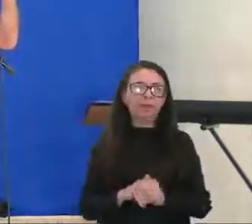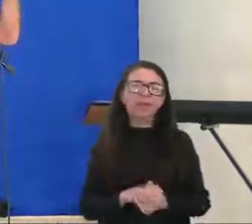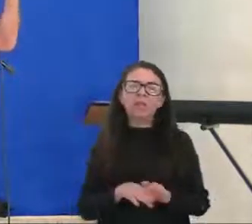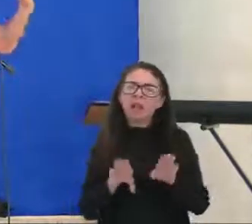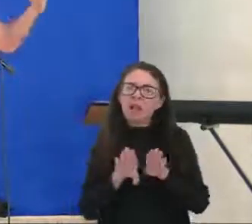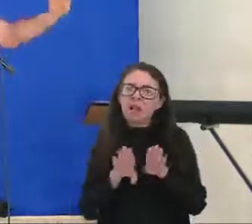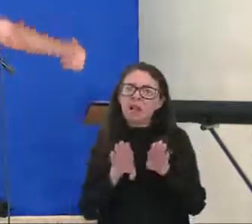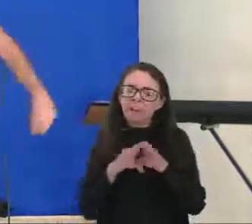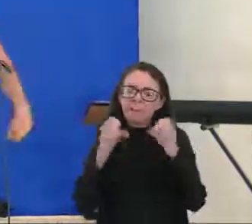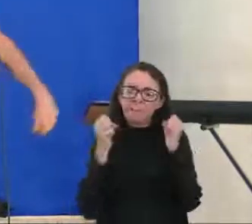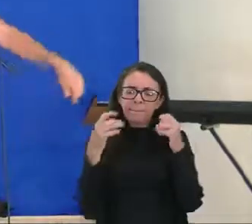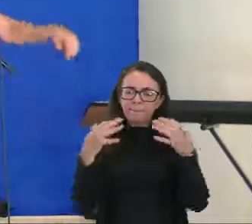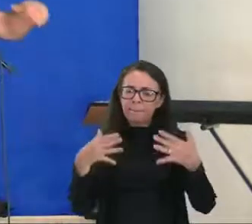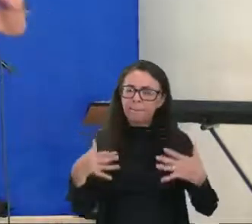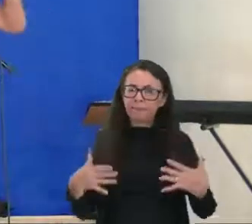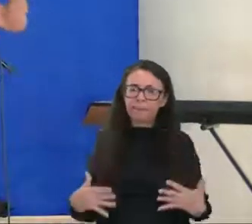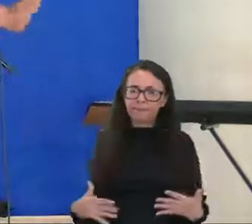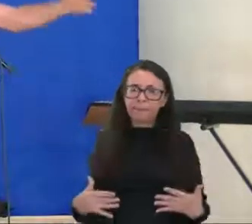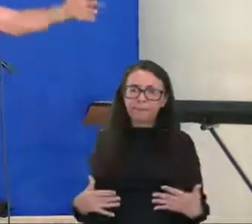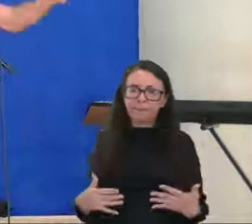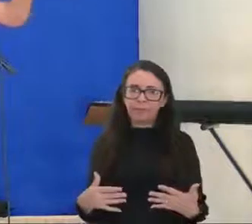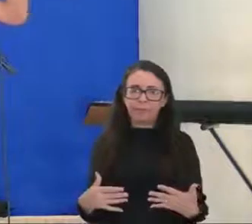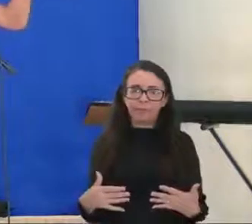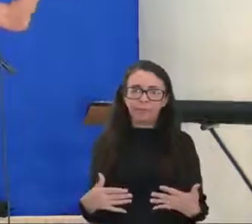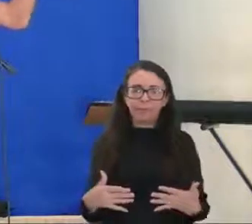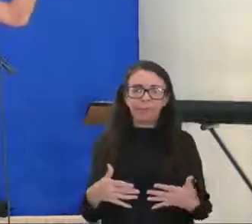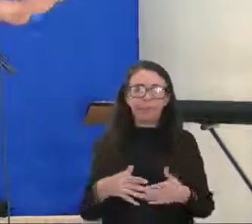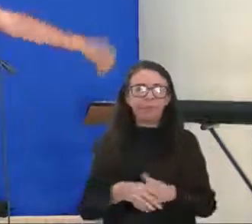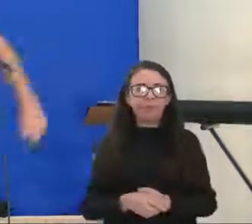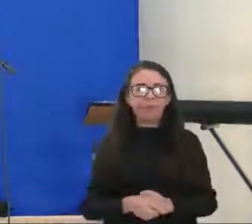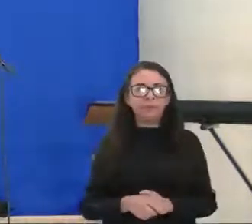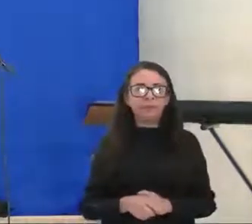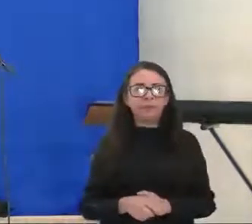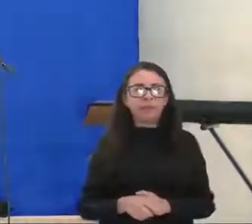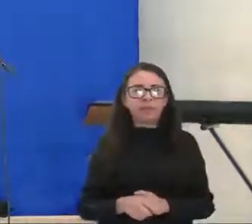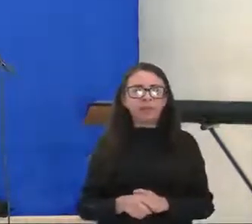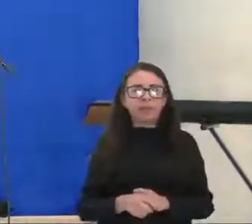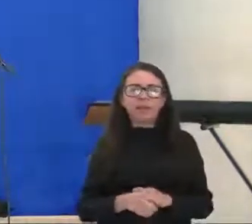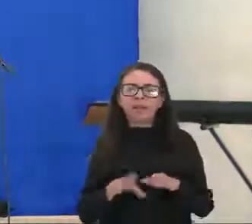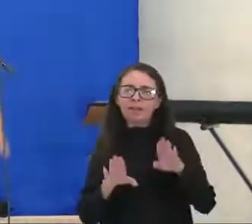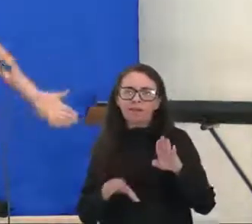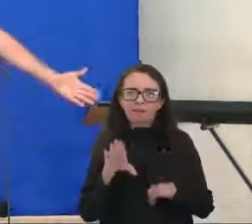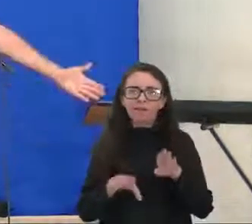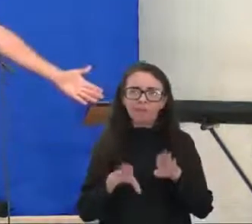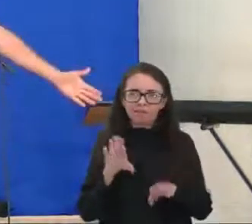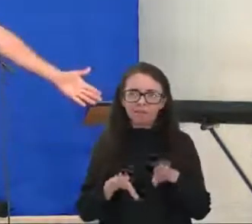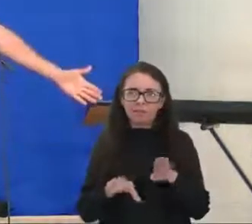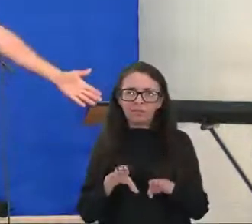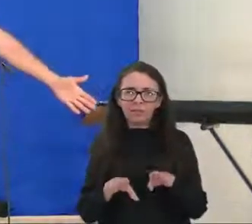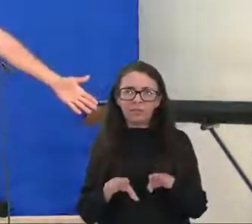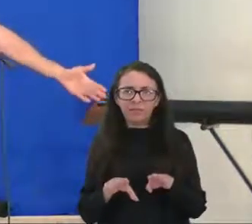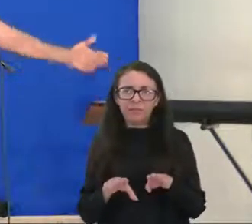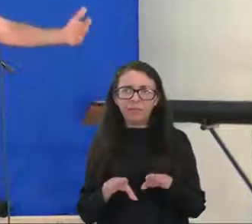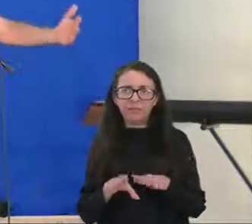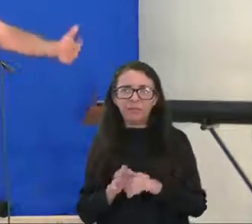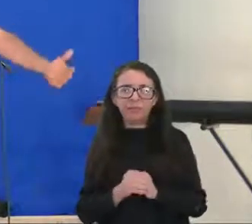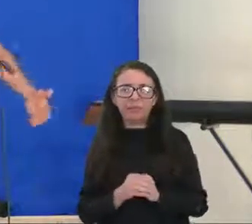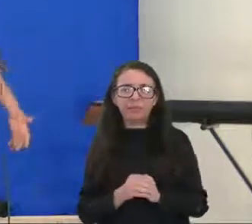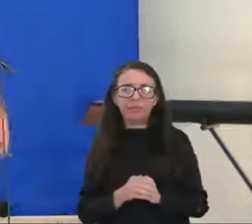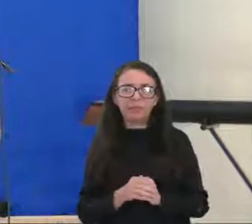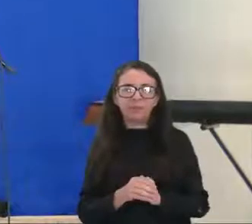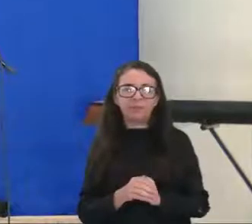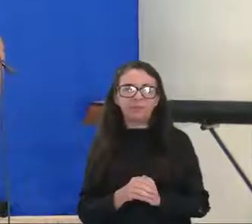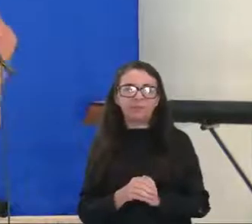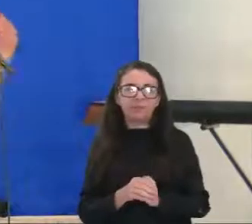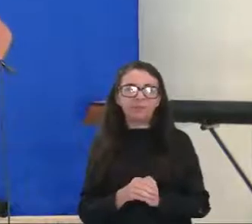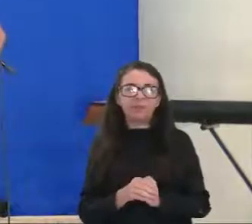não tinha conhecimento nenhum. Fora as outras mil coisas. E agora? Quem que faz isso? E